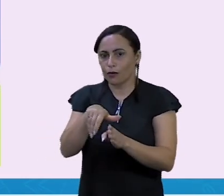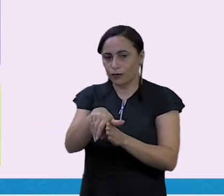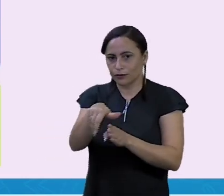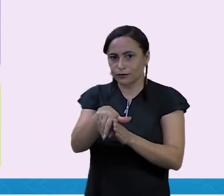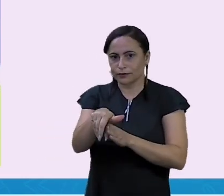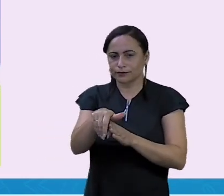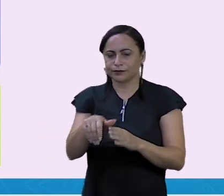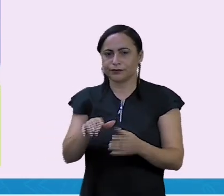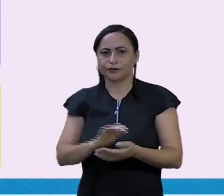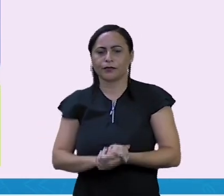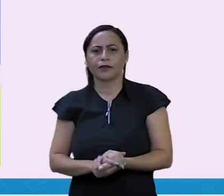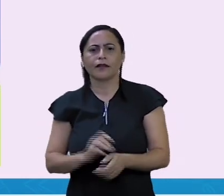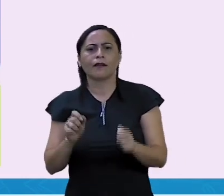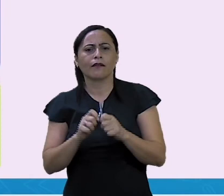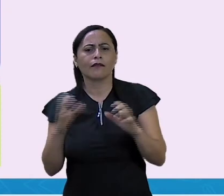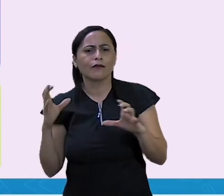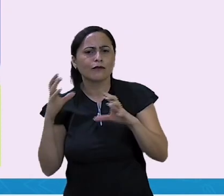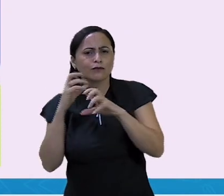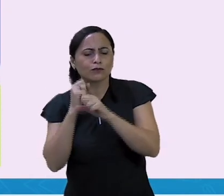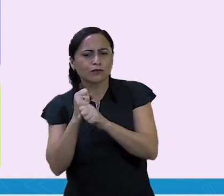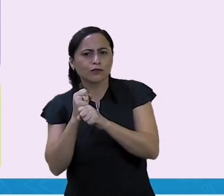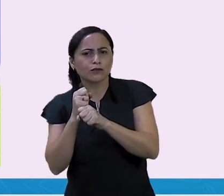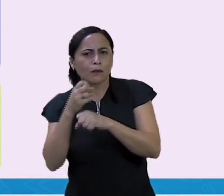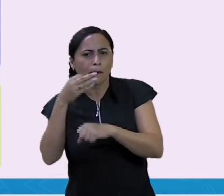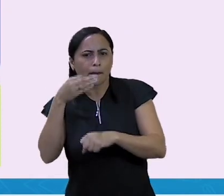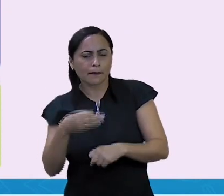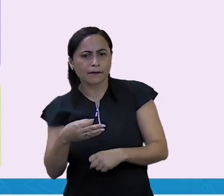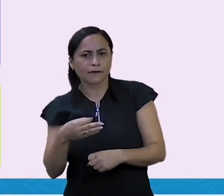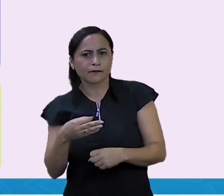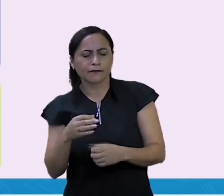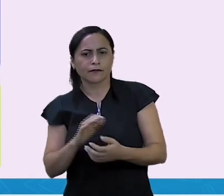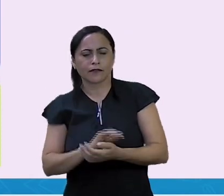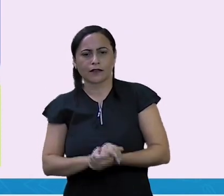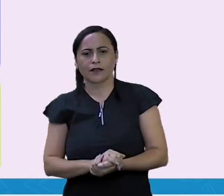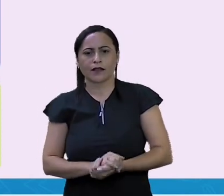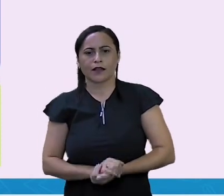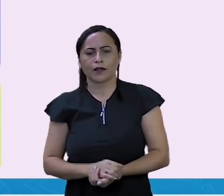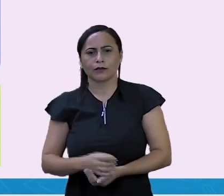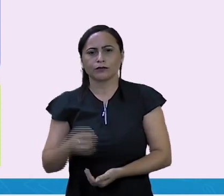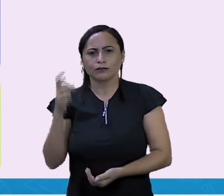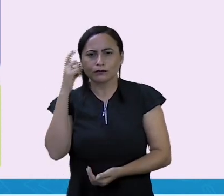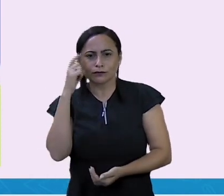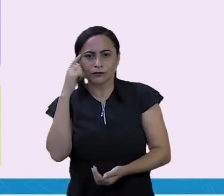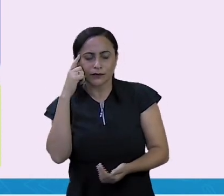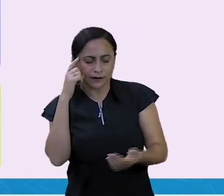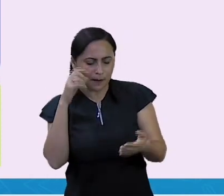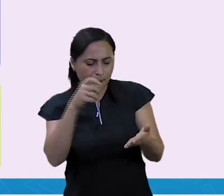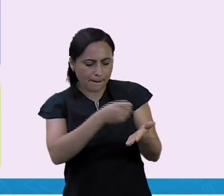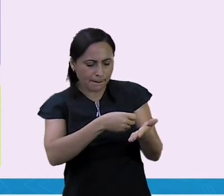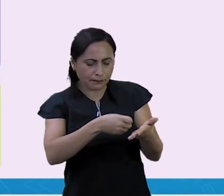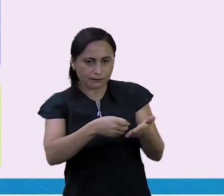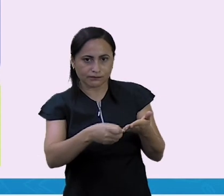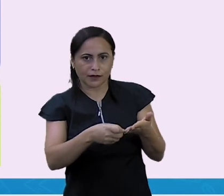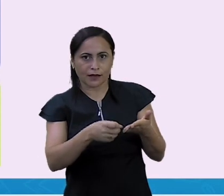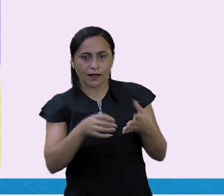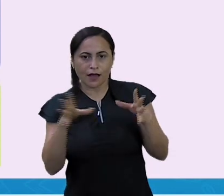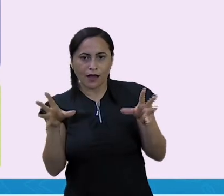resumos eficientes, tipo mapa mental, né? Já falei para vocês aqui do mapa mental também. Pegar os